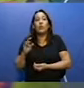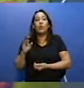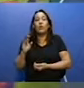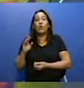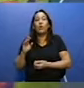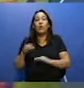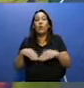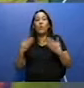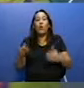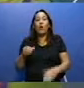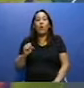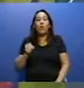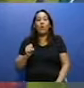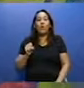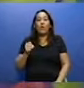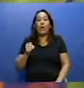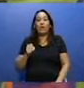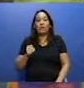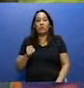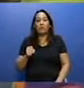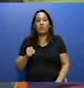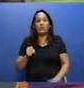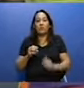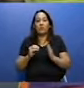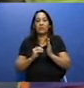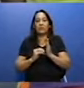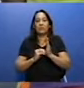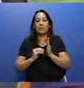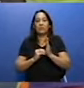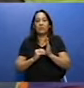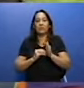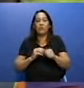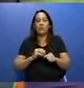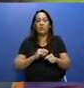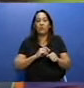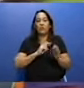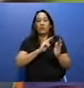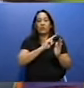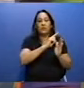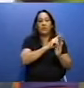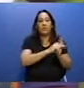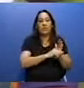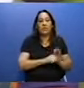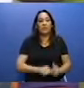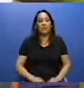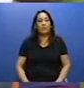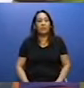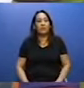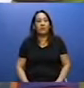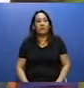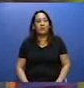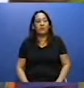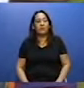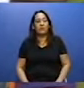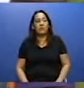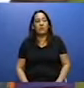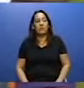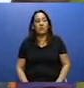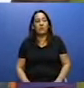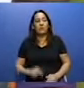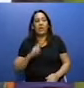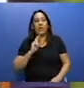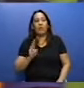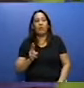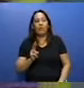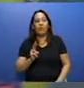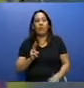a oitava forma que eu contei aqui nos meus dedos? Azul, não é? Então eu venho